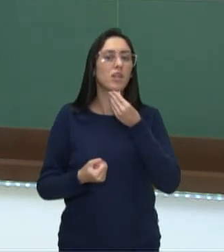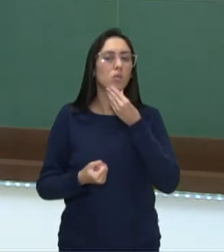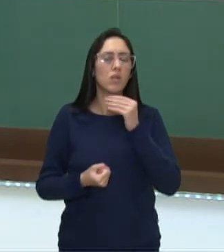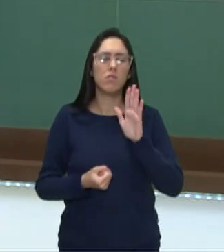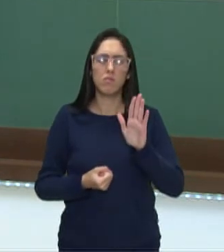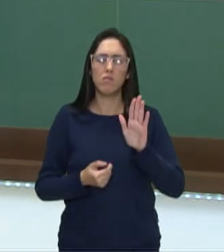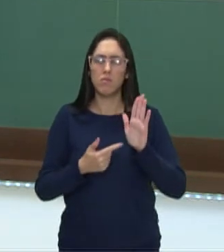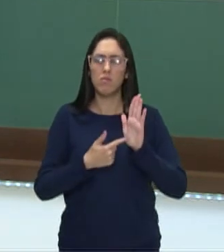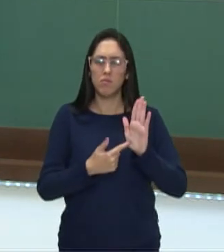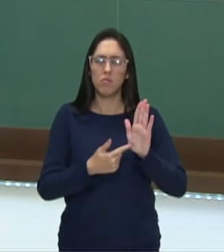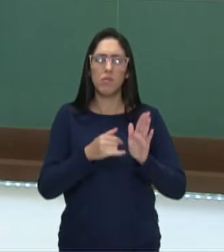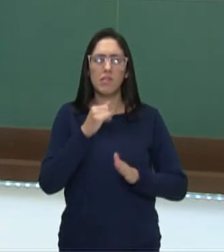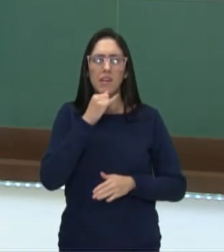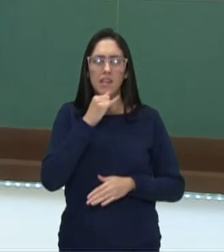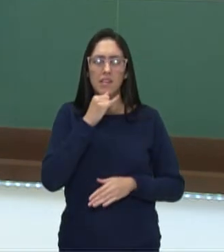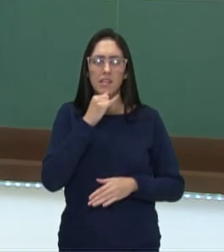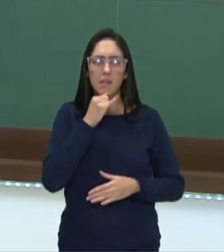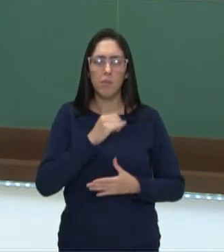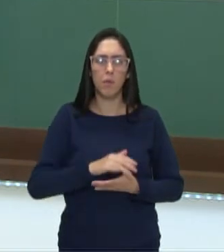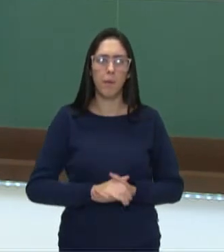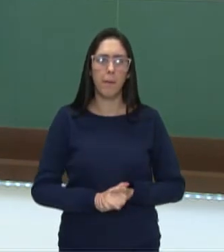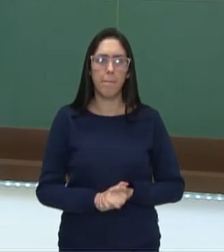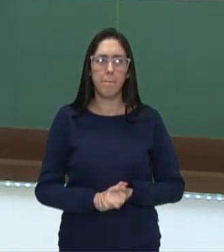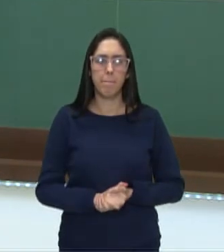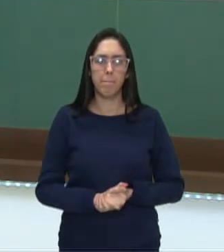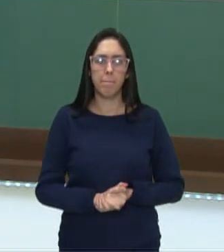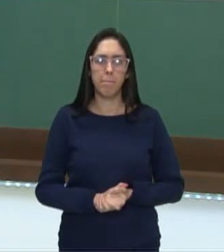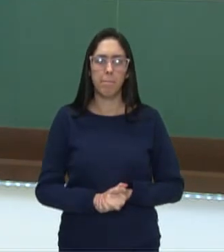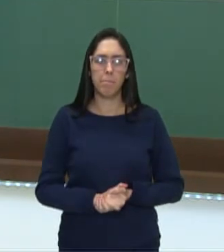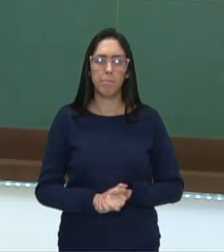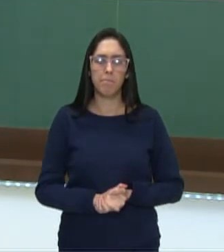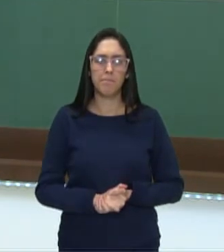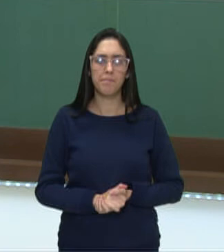alguns exemplos, tá? Olha aqui, ó.